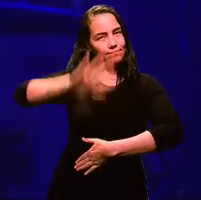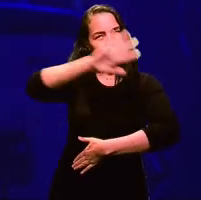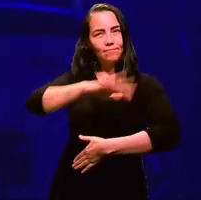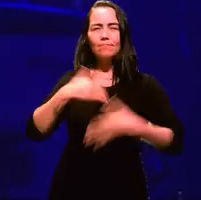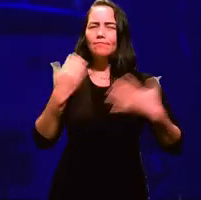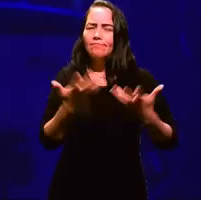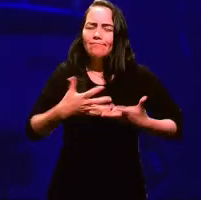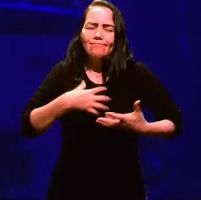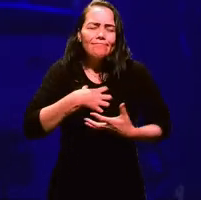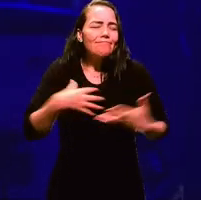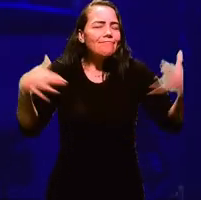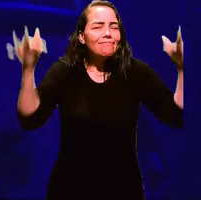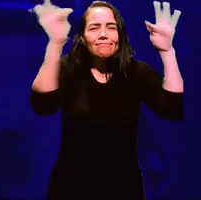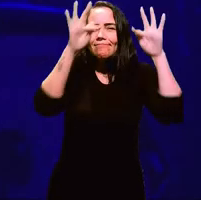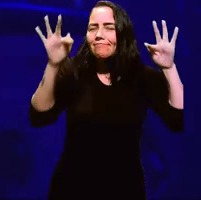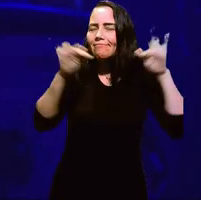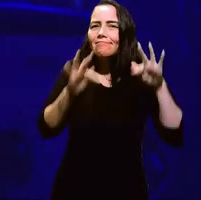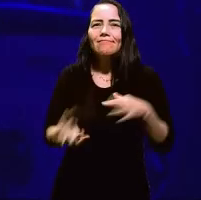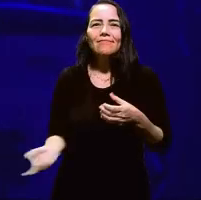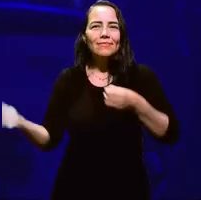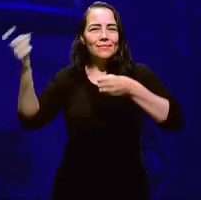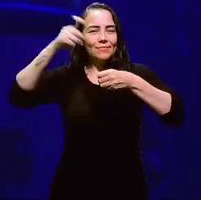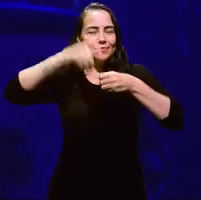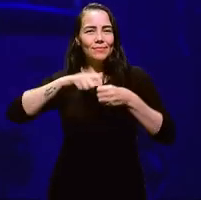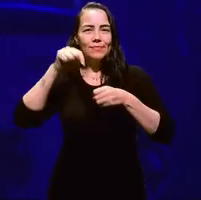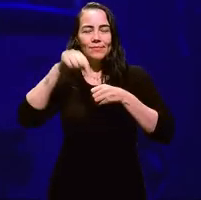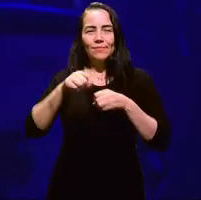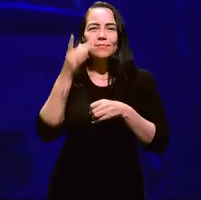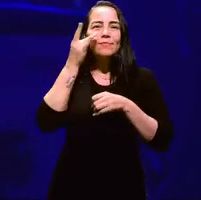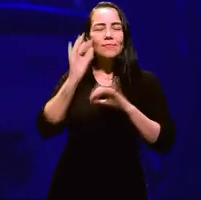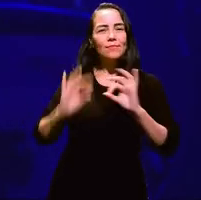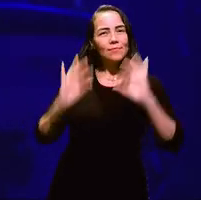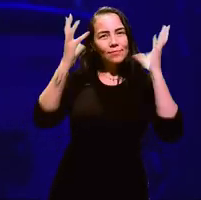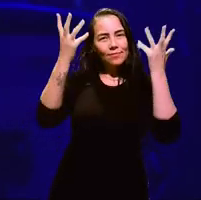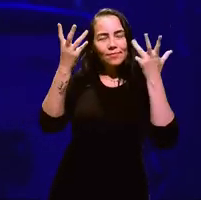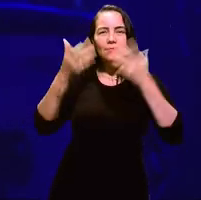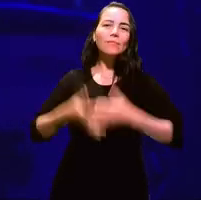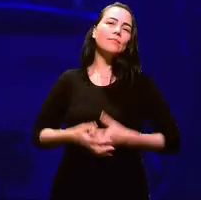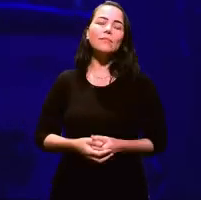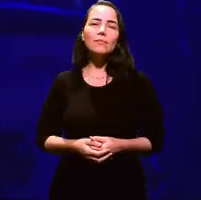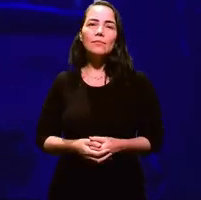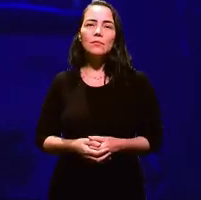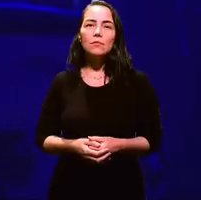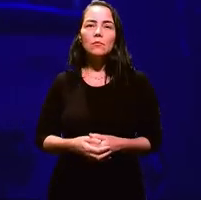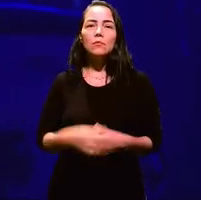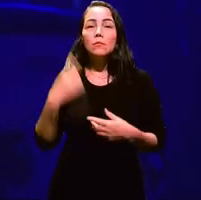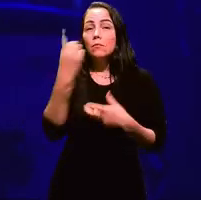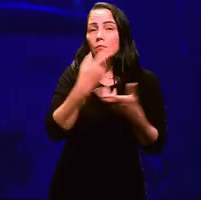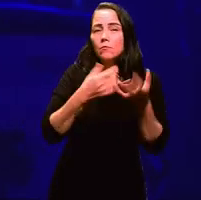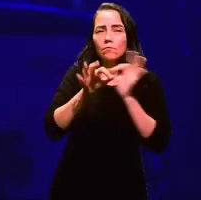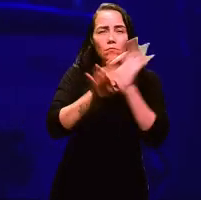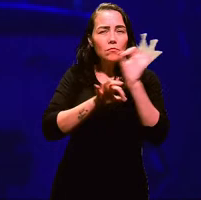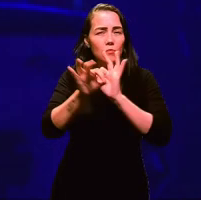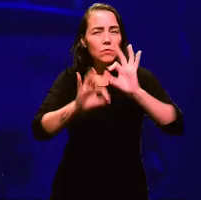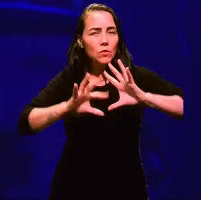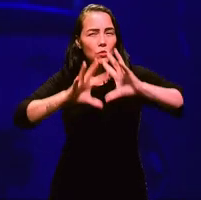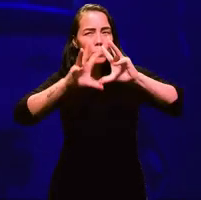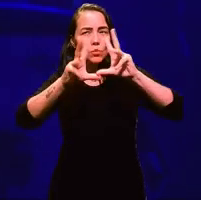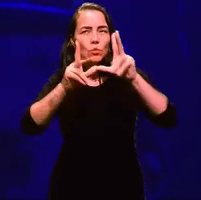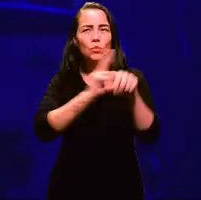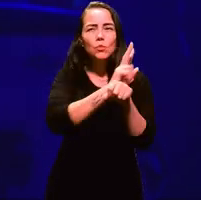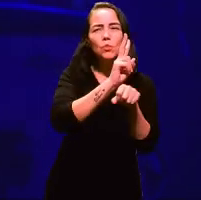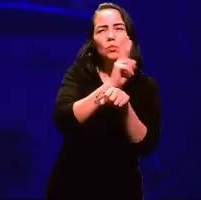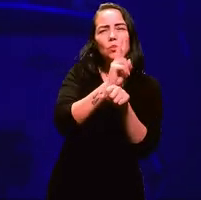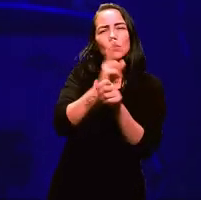Estamos muito felizes de voltar aos eventos presenciais. Tomamos todas as medidas